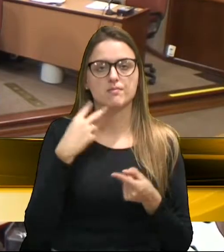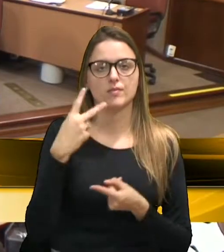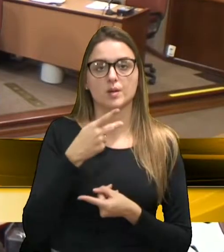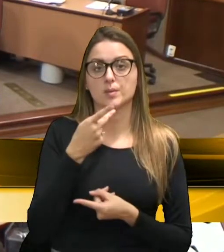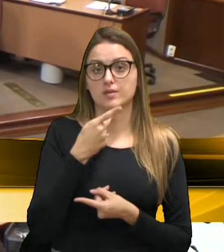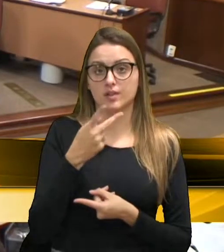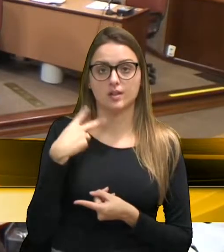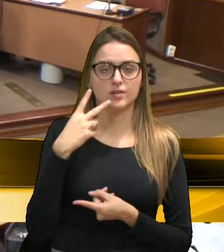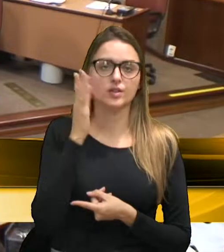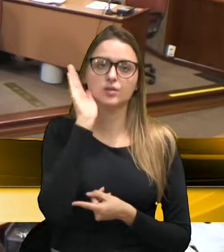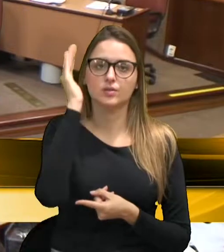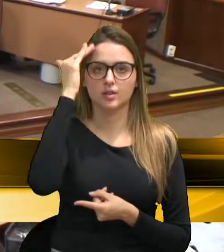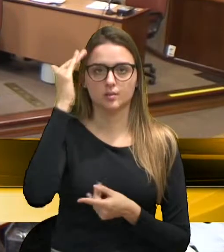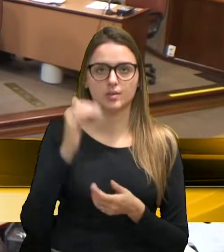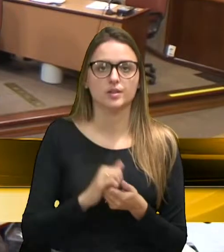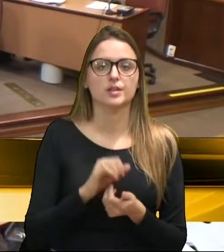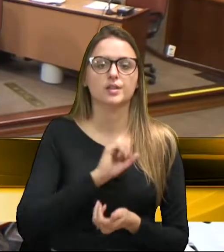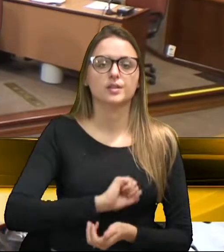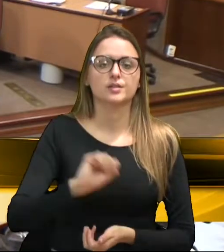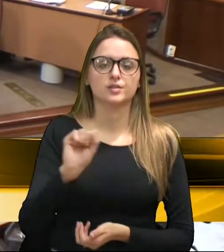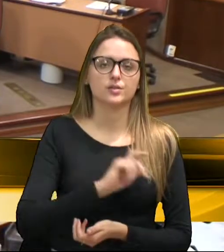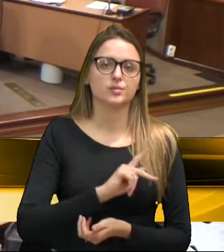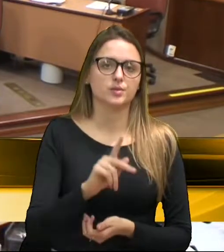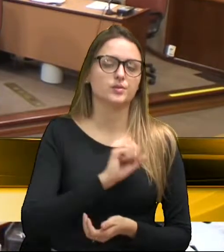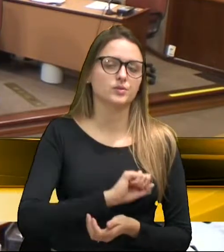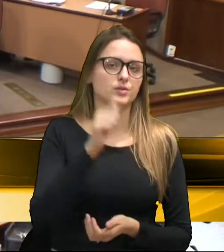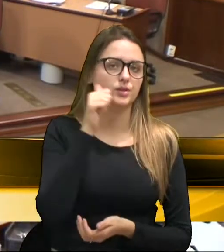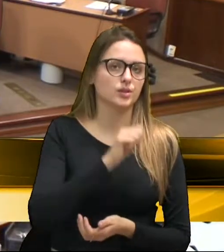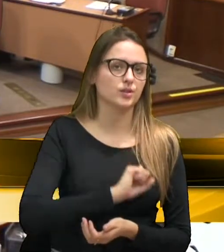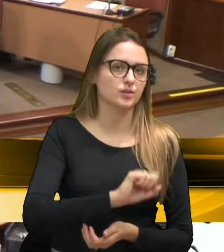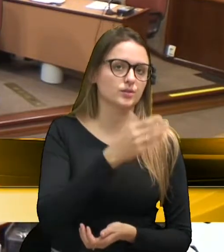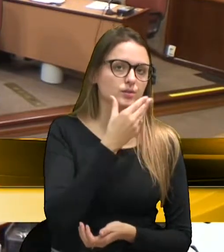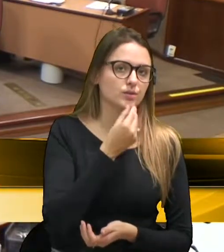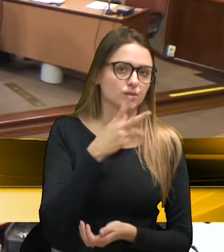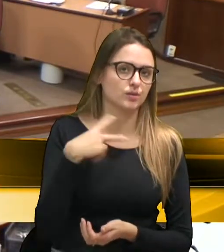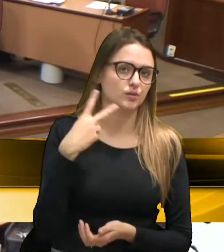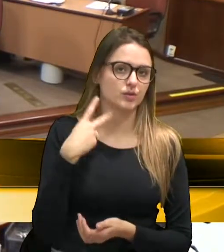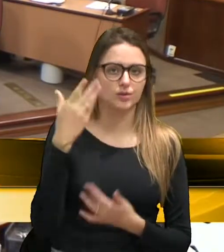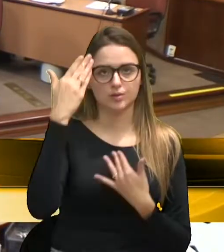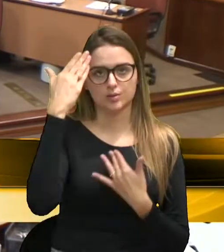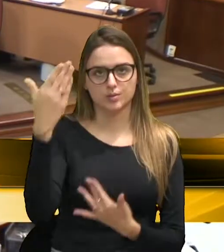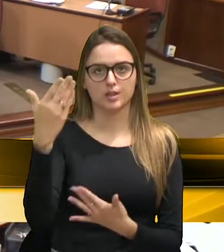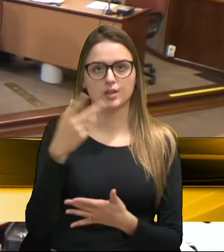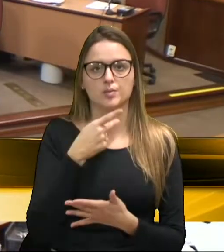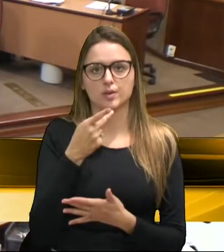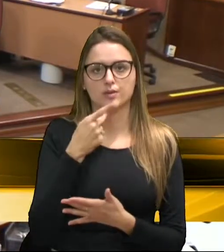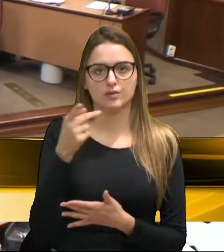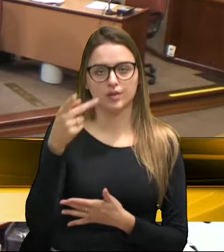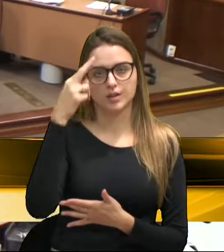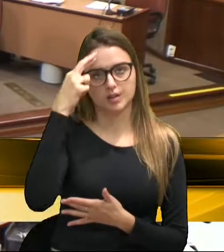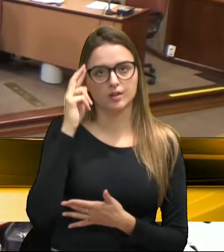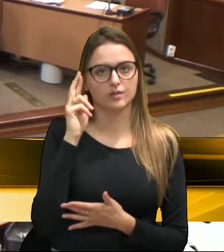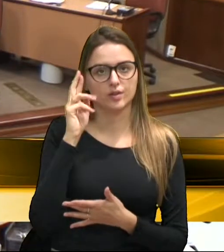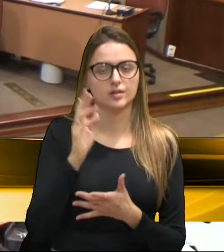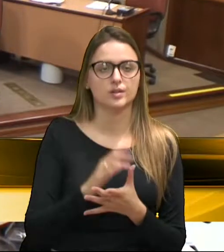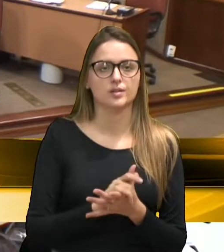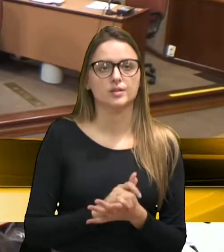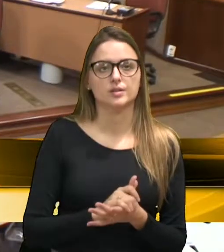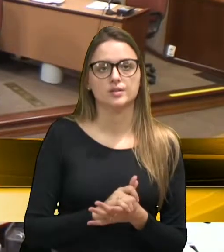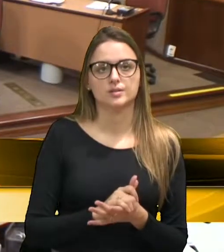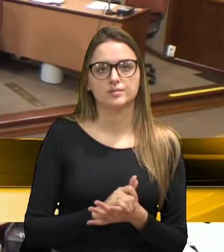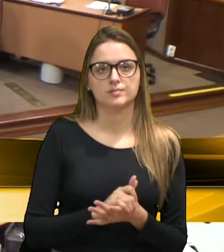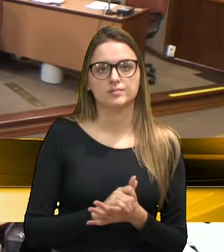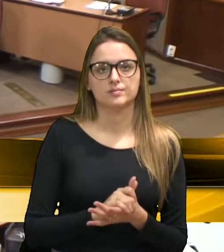Felipe Grêmio-Maia. Senhor presidente, senhoras vereadoras, senhores vereadores, muito obrigado pelas palavras, vereador Rafael. Uma